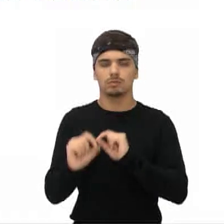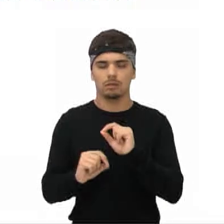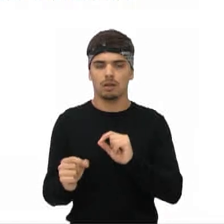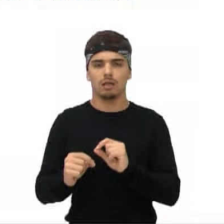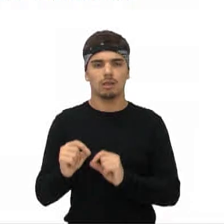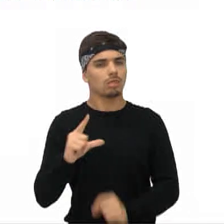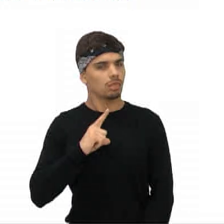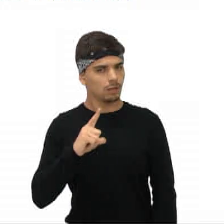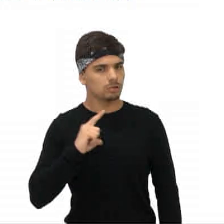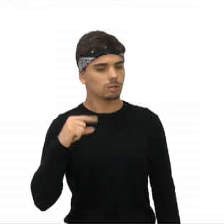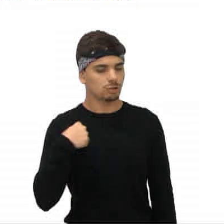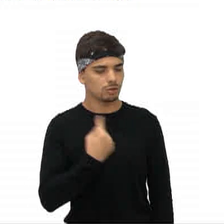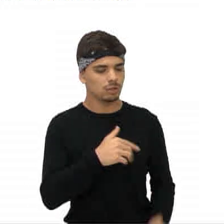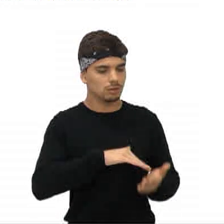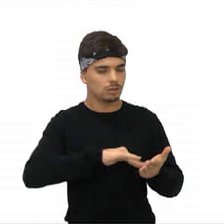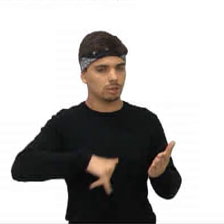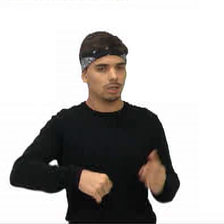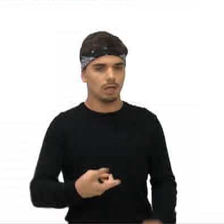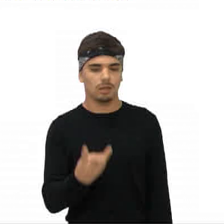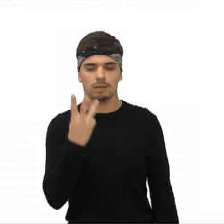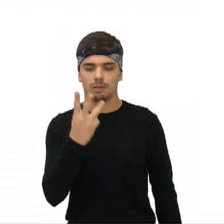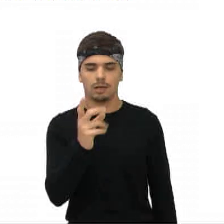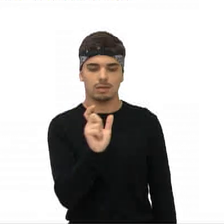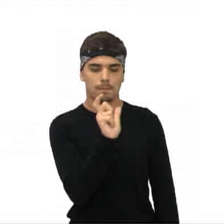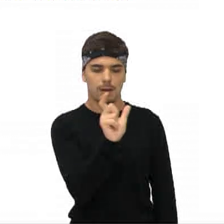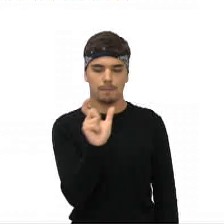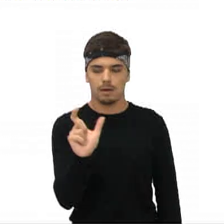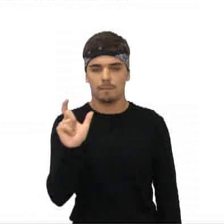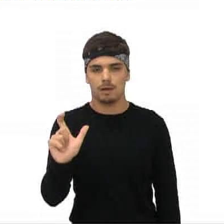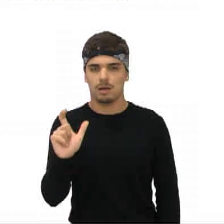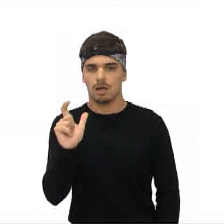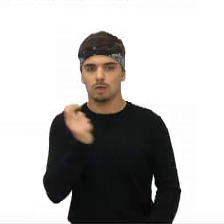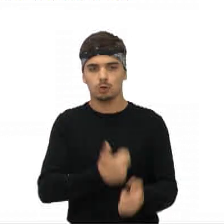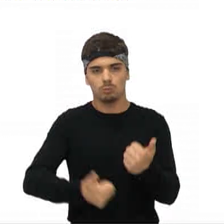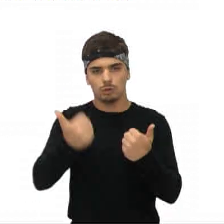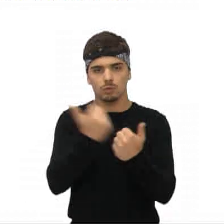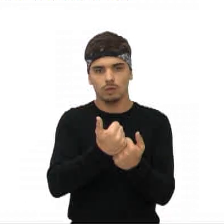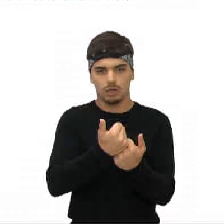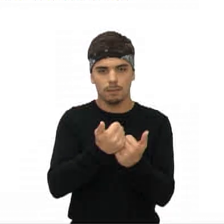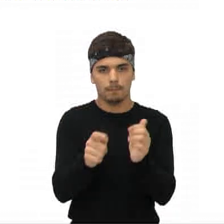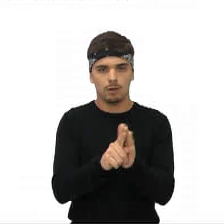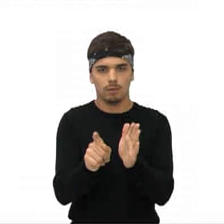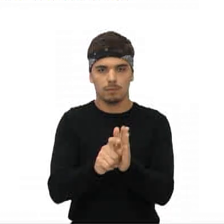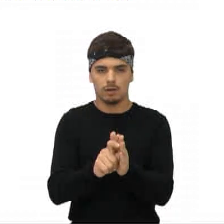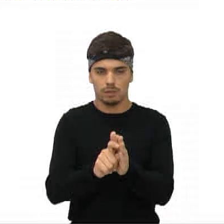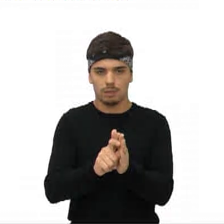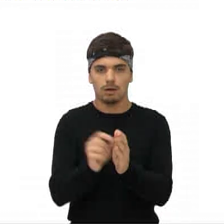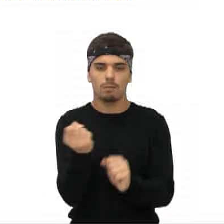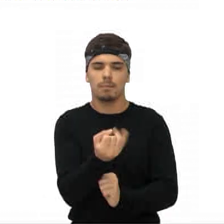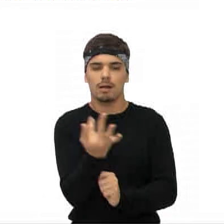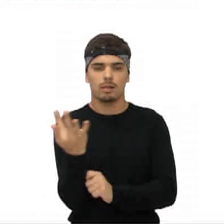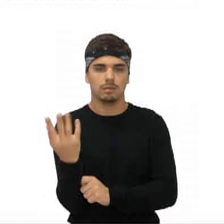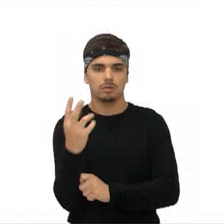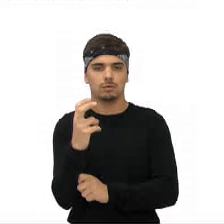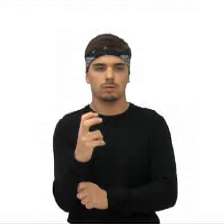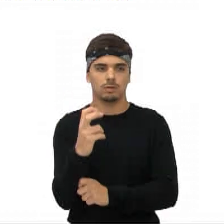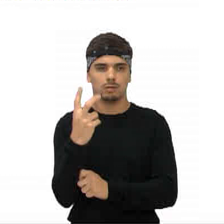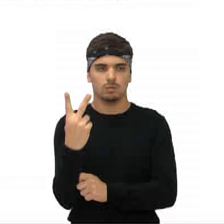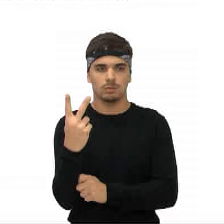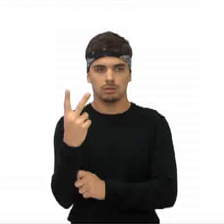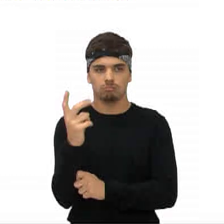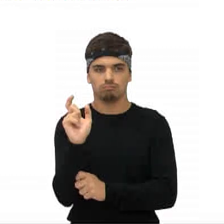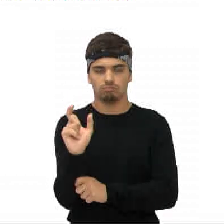né, tirando 3 cartas sem reposição do baralho de 52 cartas, certo?